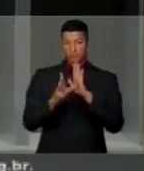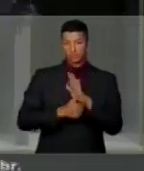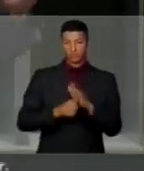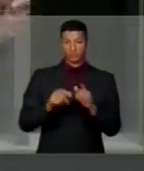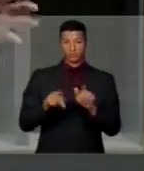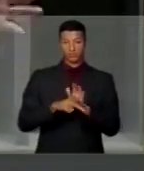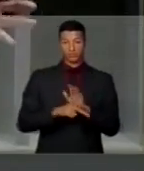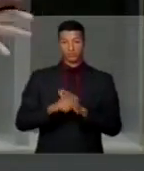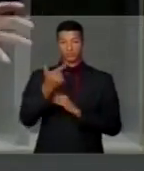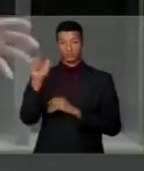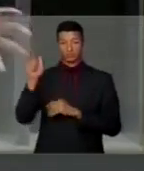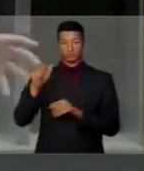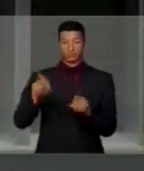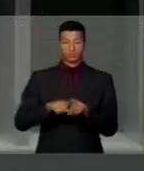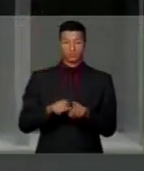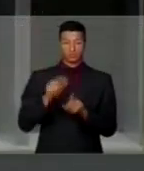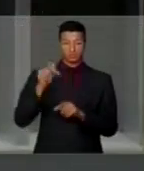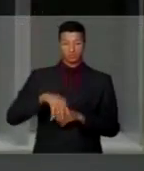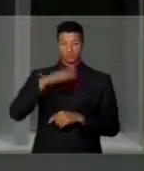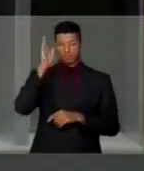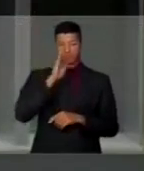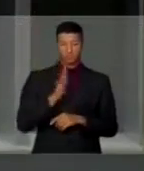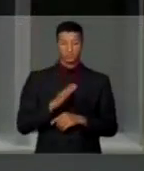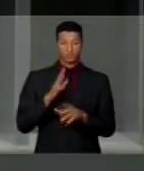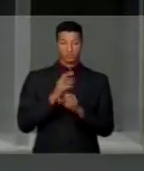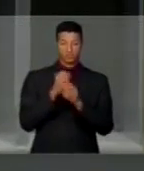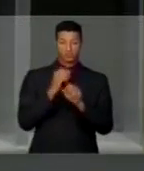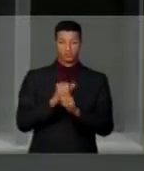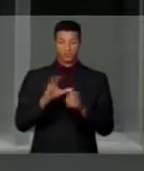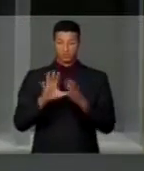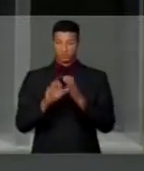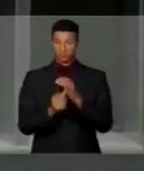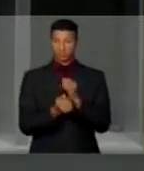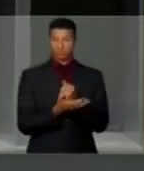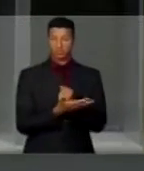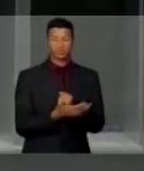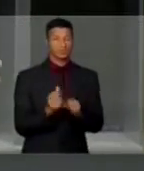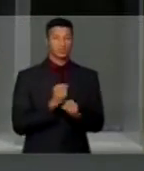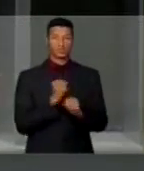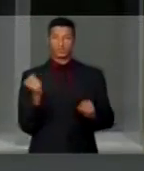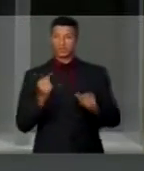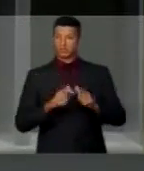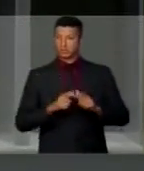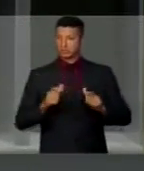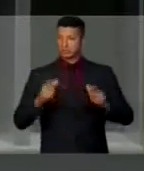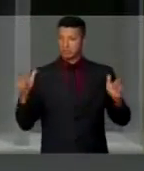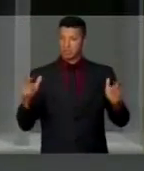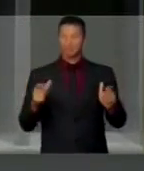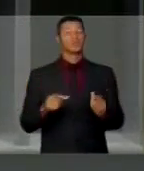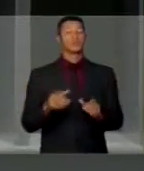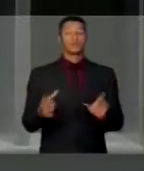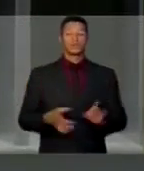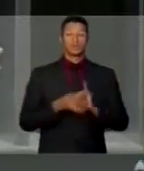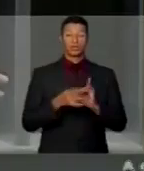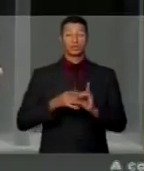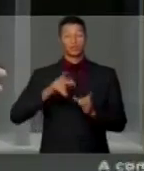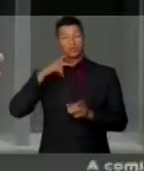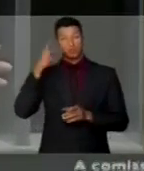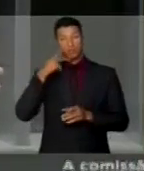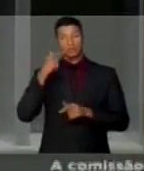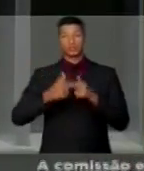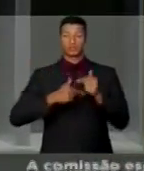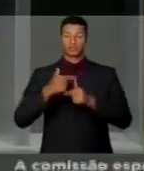que estão em outros países e que estão aqui no Brasil, nas contas de corruptos e a grande maioria deles ligadas ao Partido